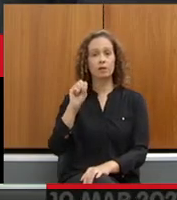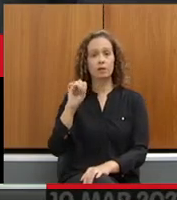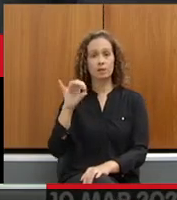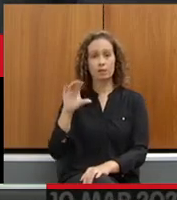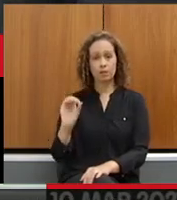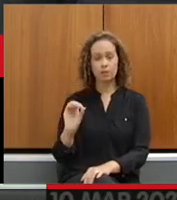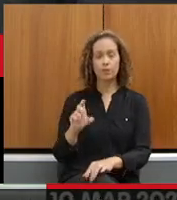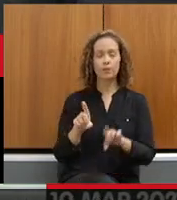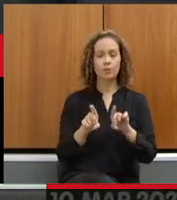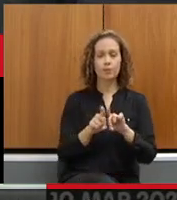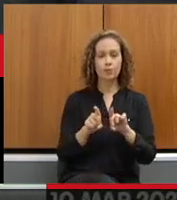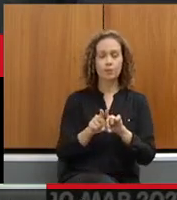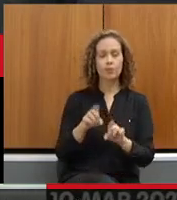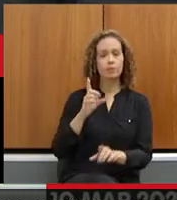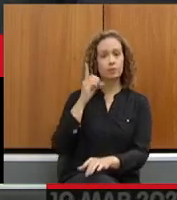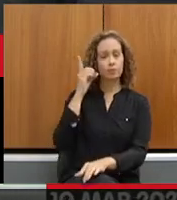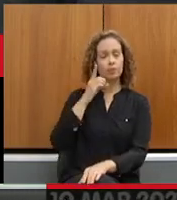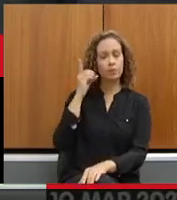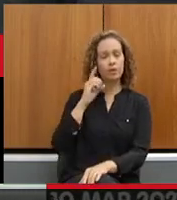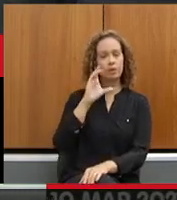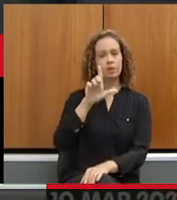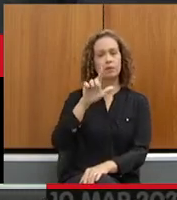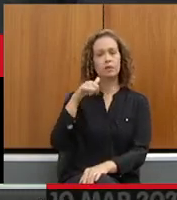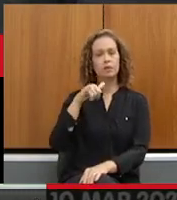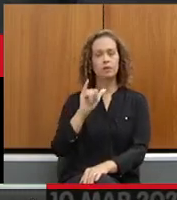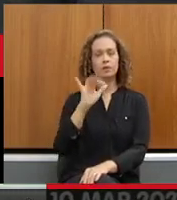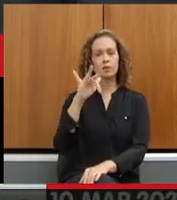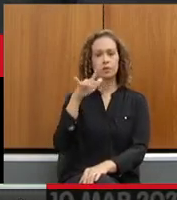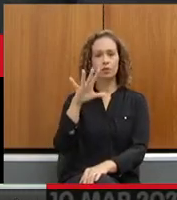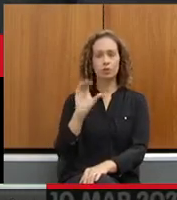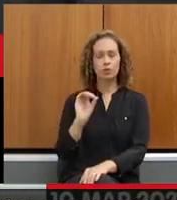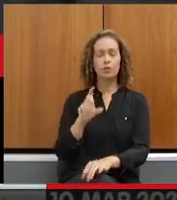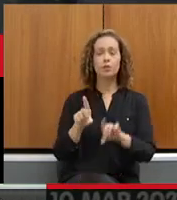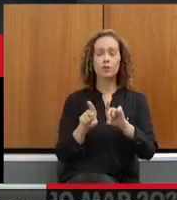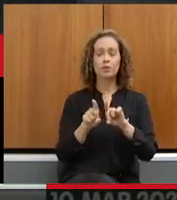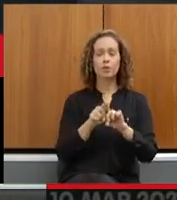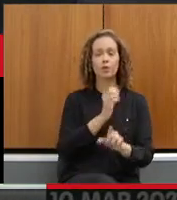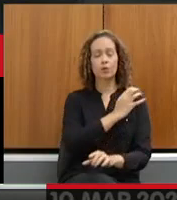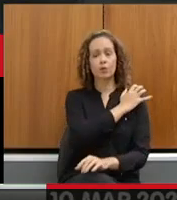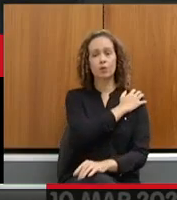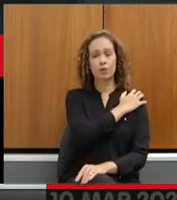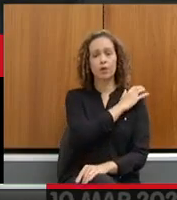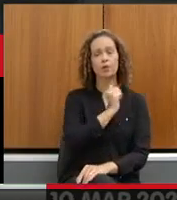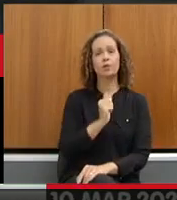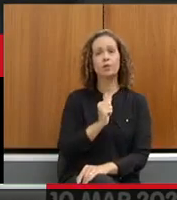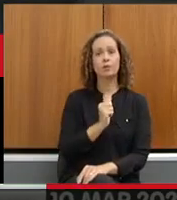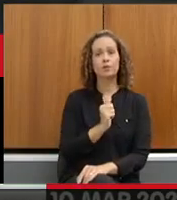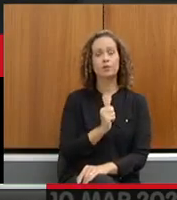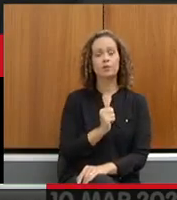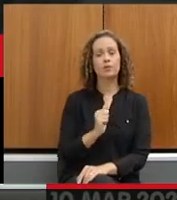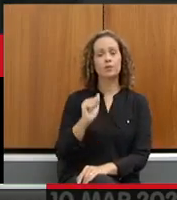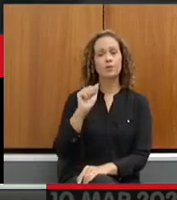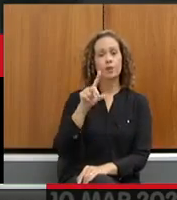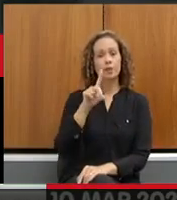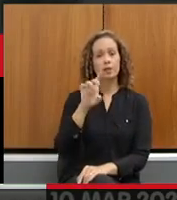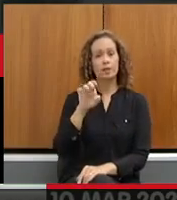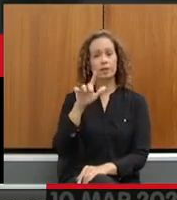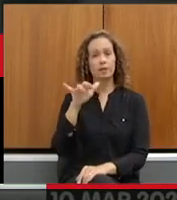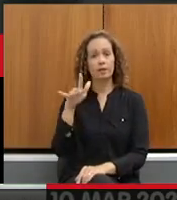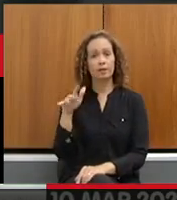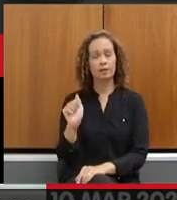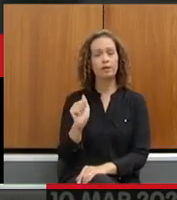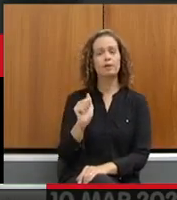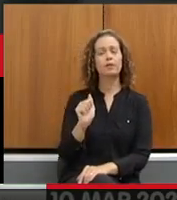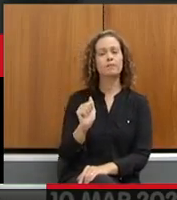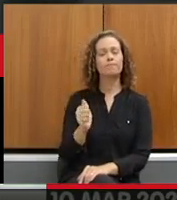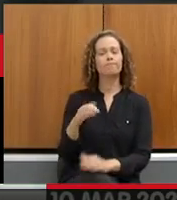celinho do sinttrocel deputado Cleitinho Azevedo Deputado Coronel Sandro Deputado a delegada Sheila Deputado delegado ele grilo